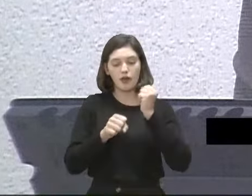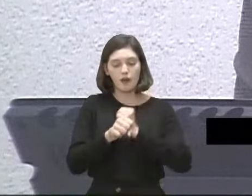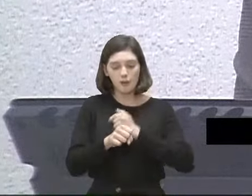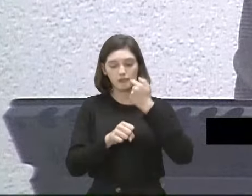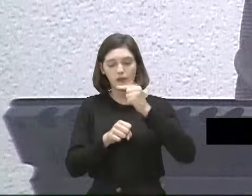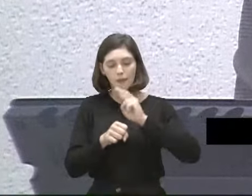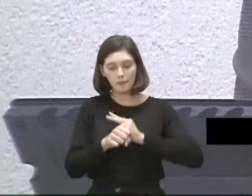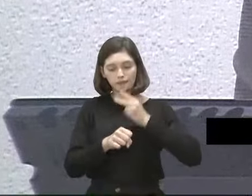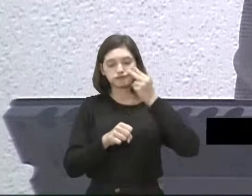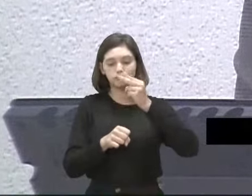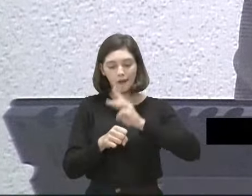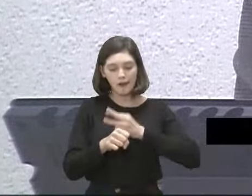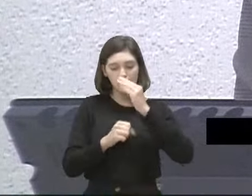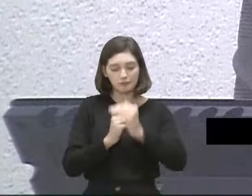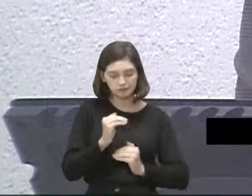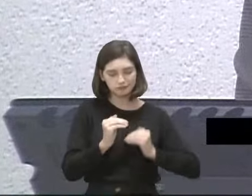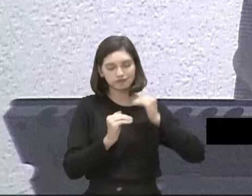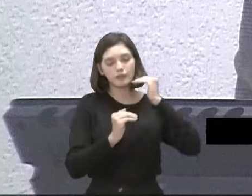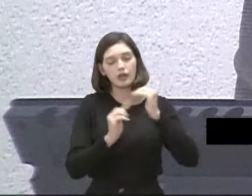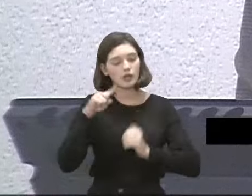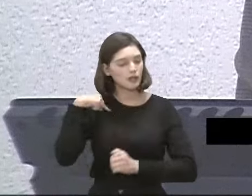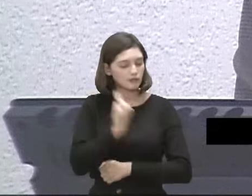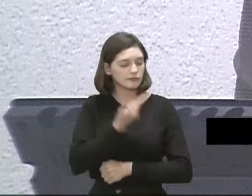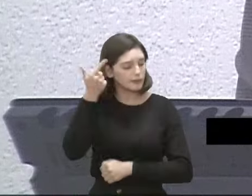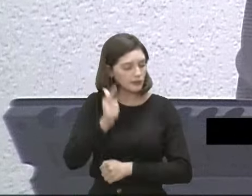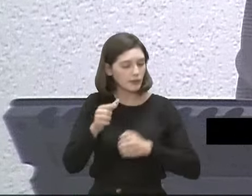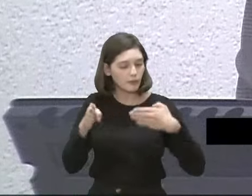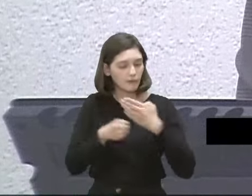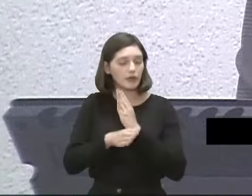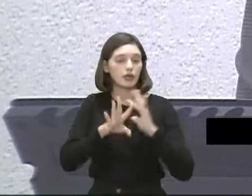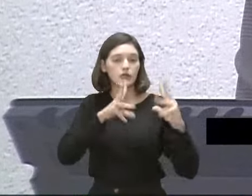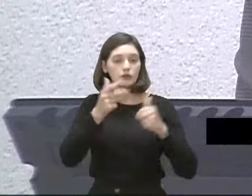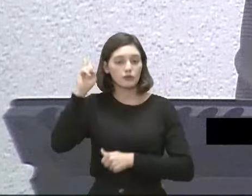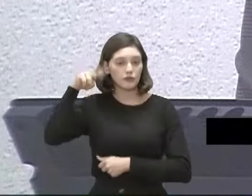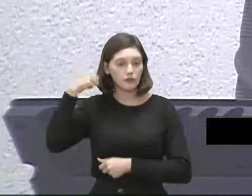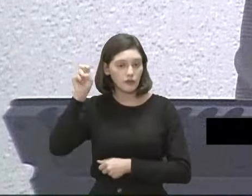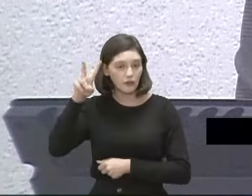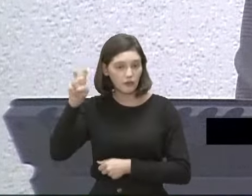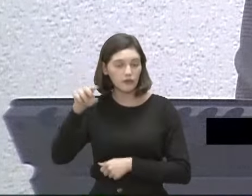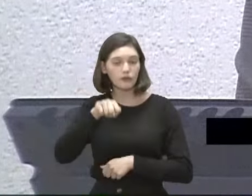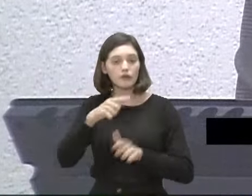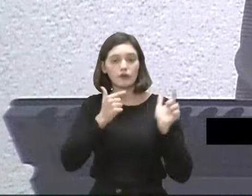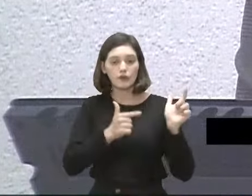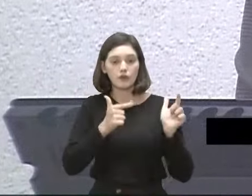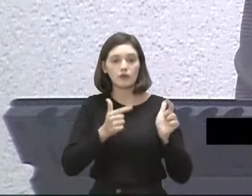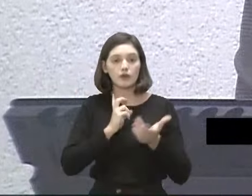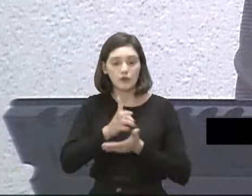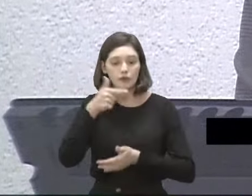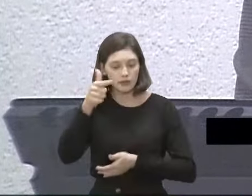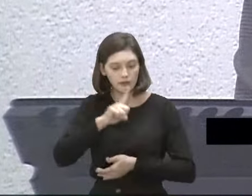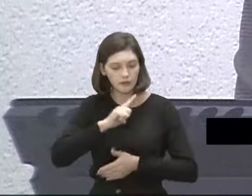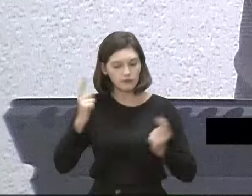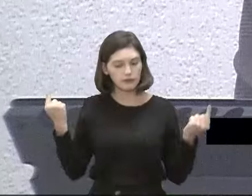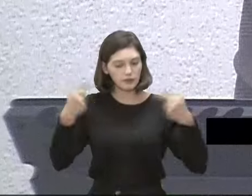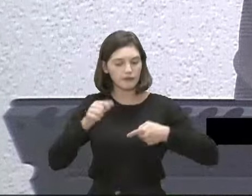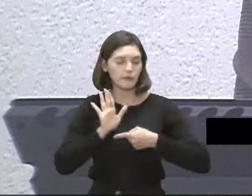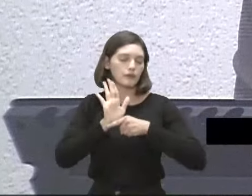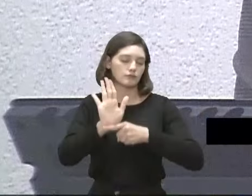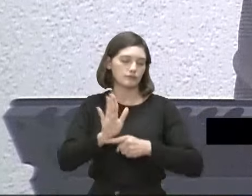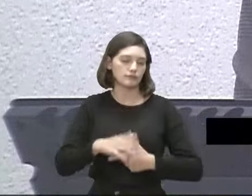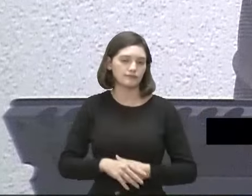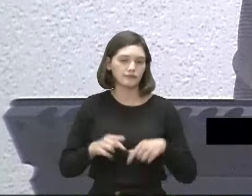nós não conseguimos aprovar. Então, a vereadora Vivi aí, vereador Alberto, que vão seguir aí no mandato, vão ter um desafio para contribuir,